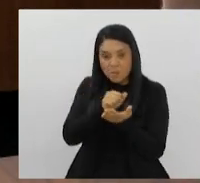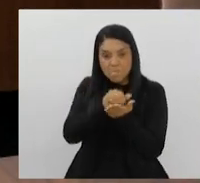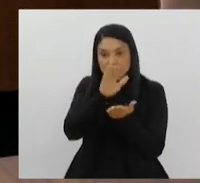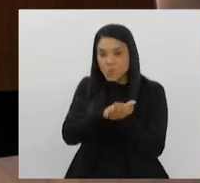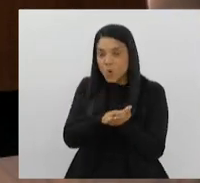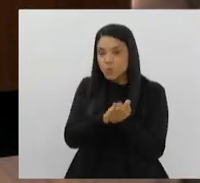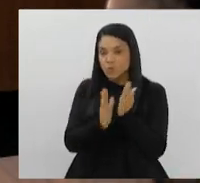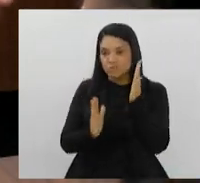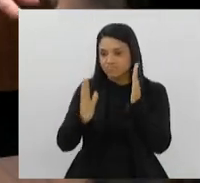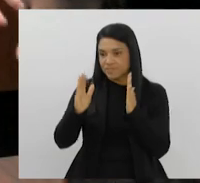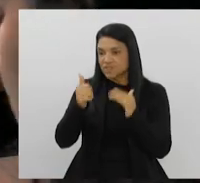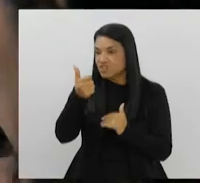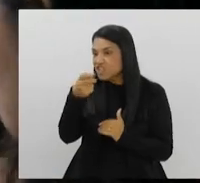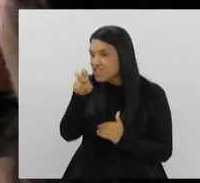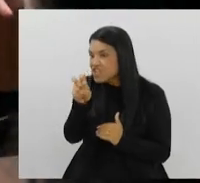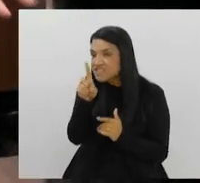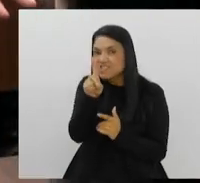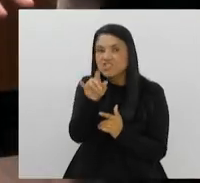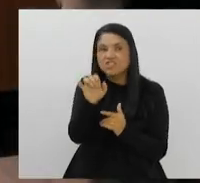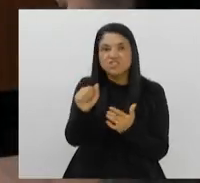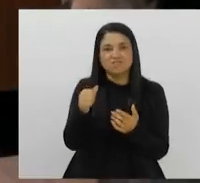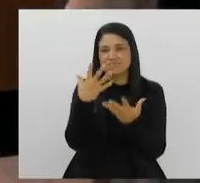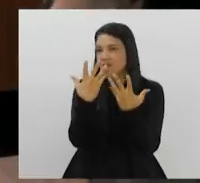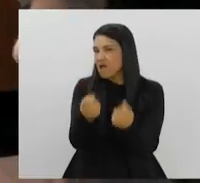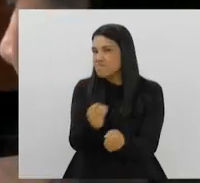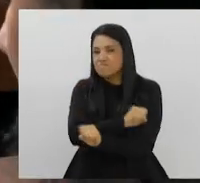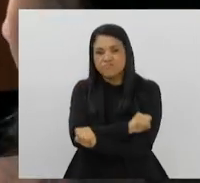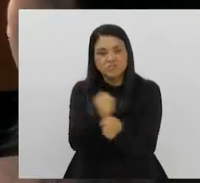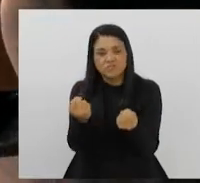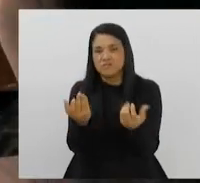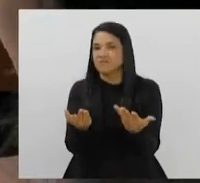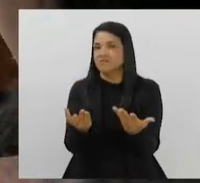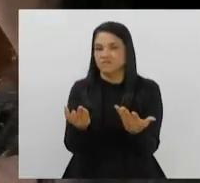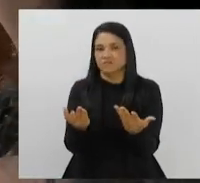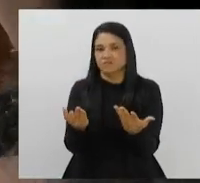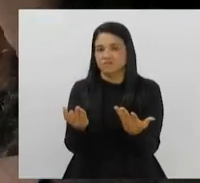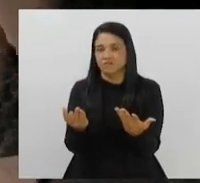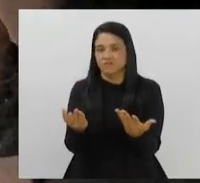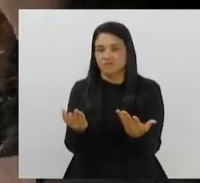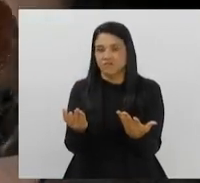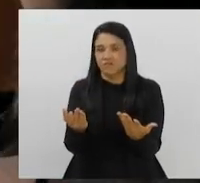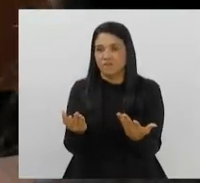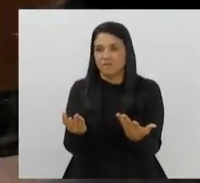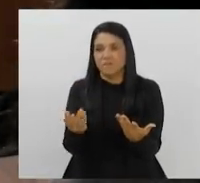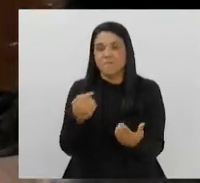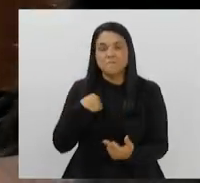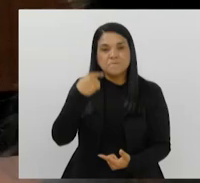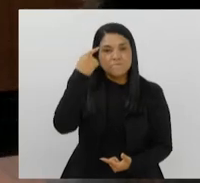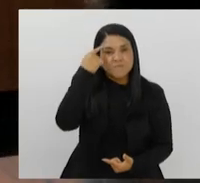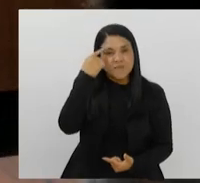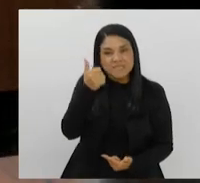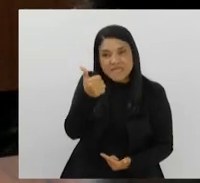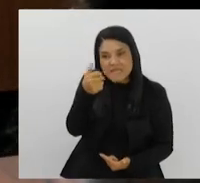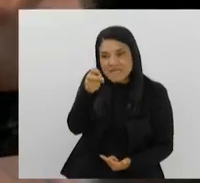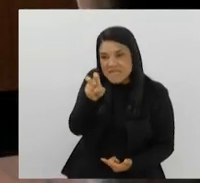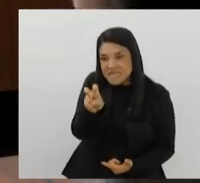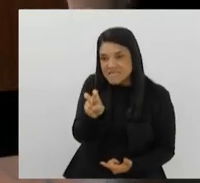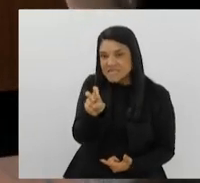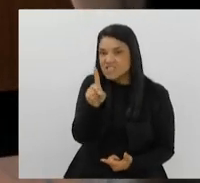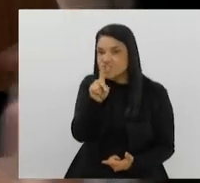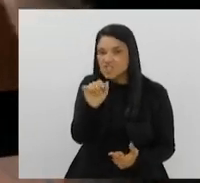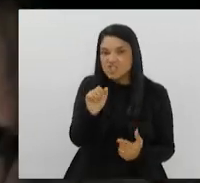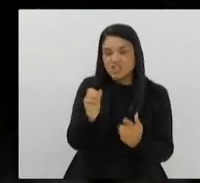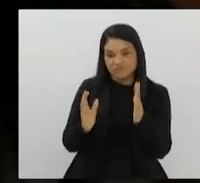sustenta isso? Inaceitável isso, cara. É algo que não é permissível. Porque, porra, imagina você, em 15 dias, tomar 12